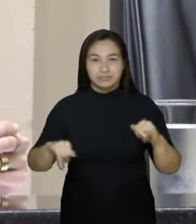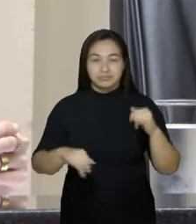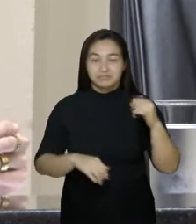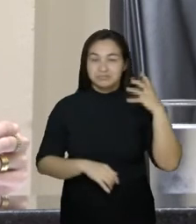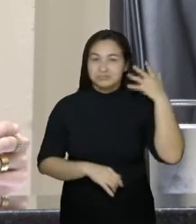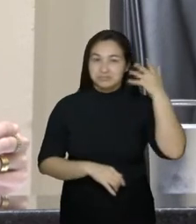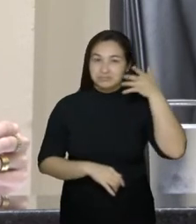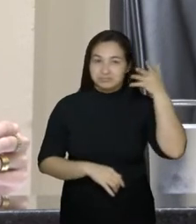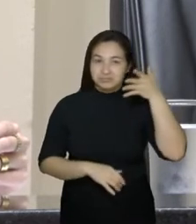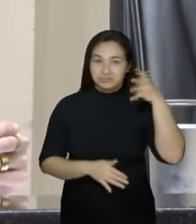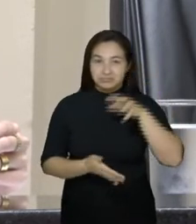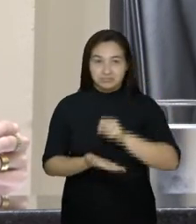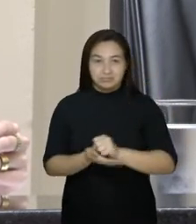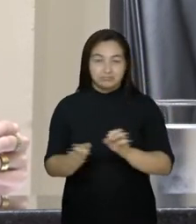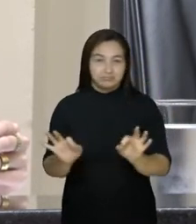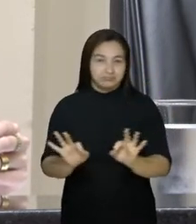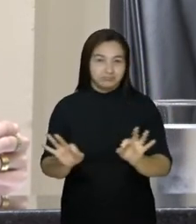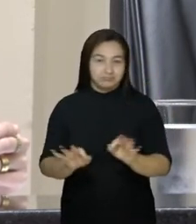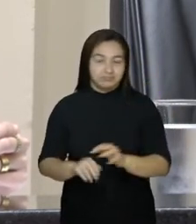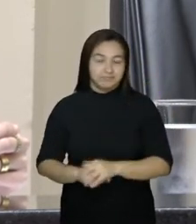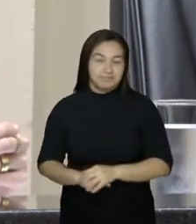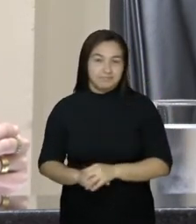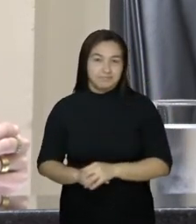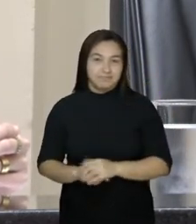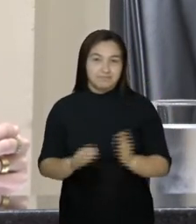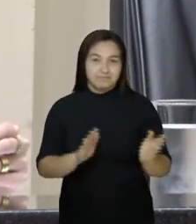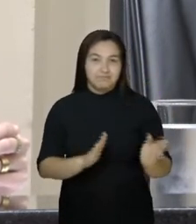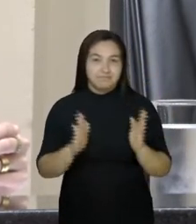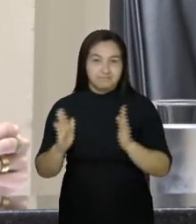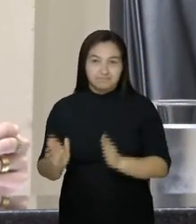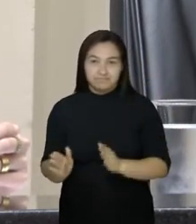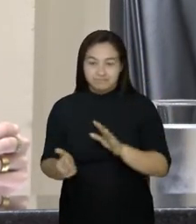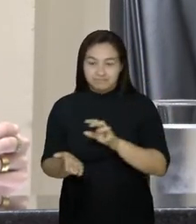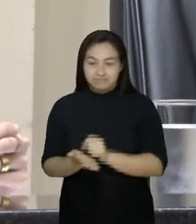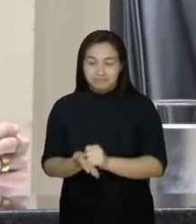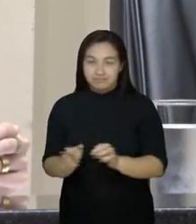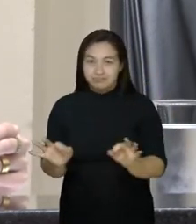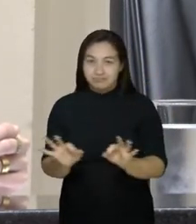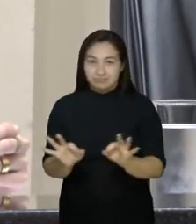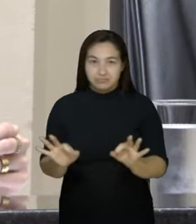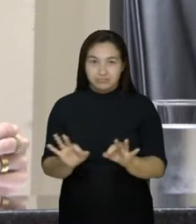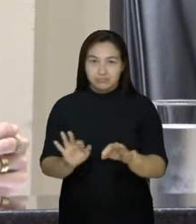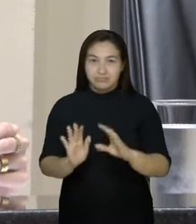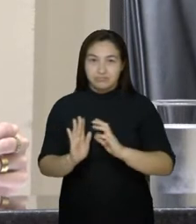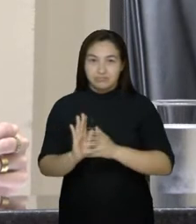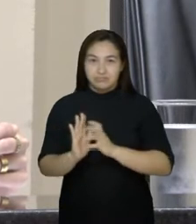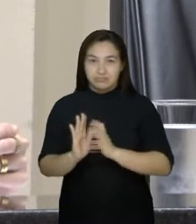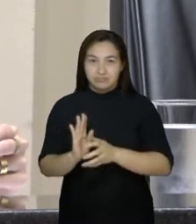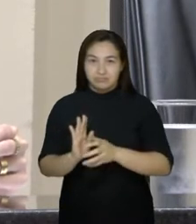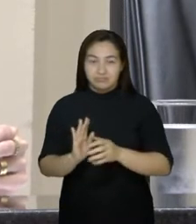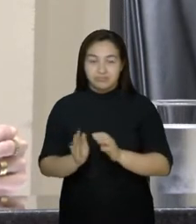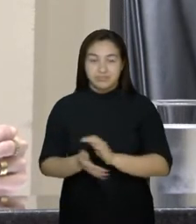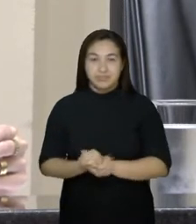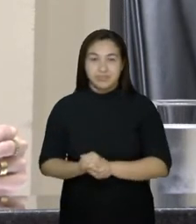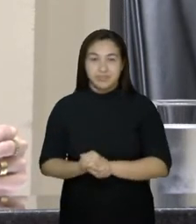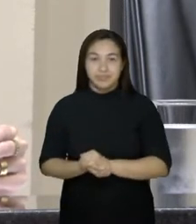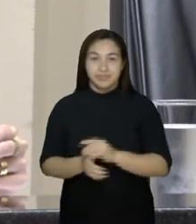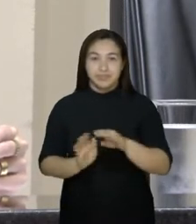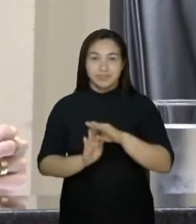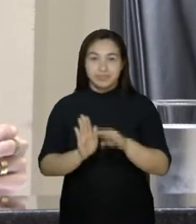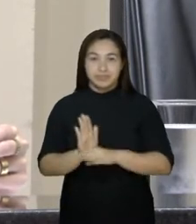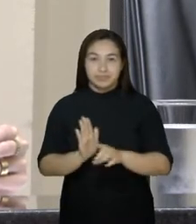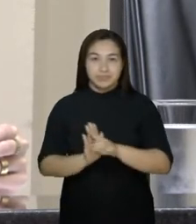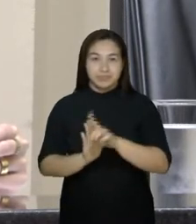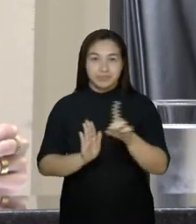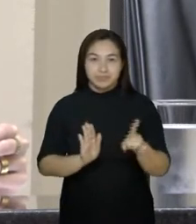oradores inscritos. Grande expediente. Não houve inscritos para o horário destinado aos partidos políticos. Ordem do dia.